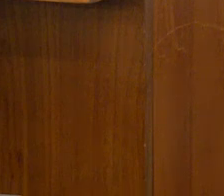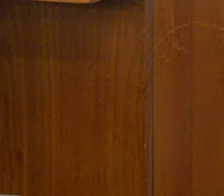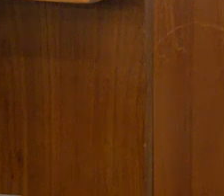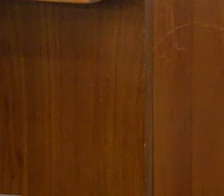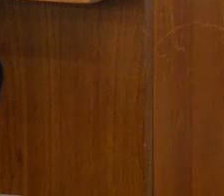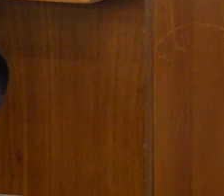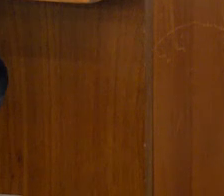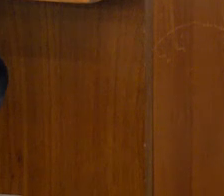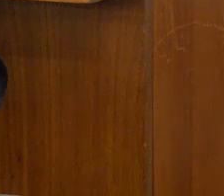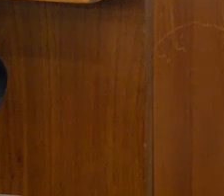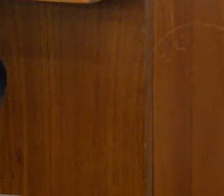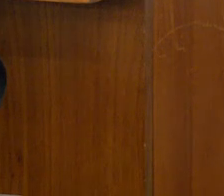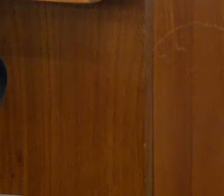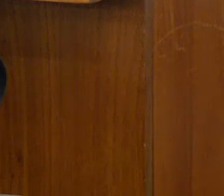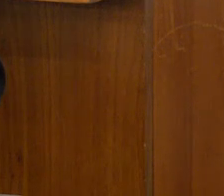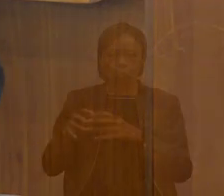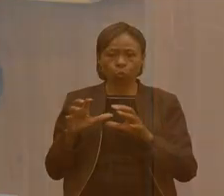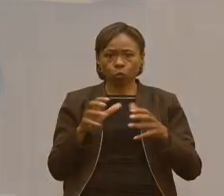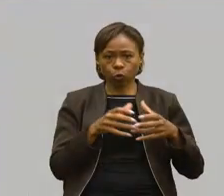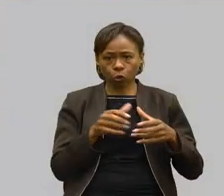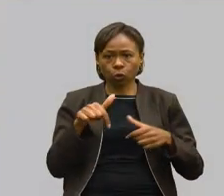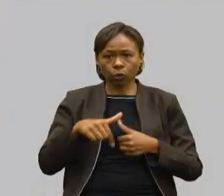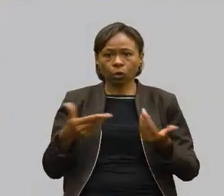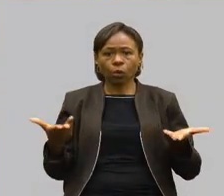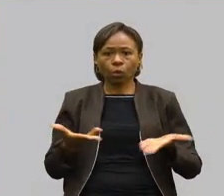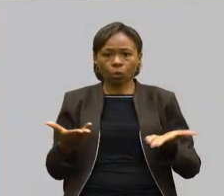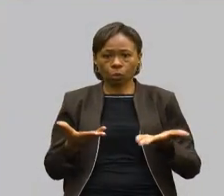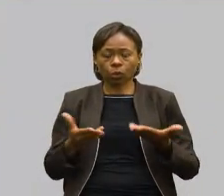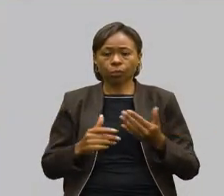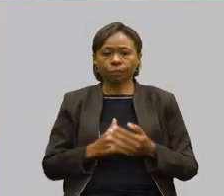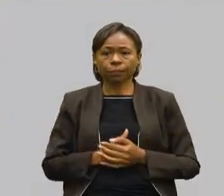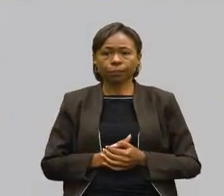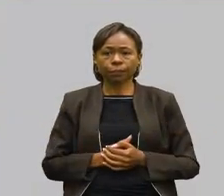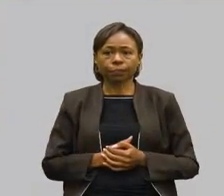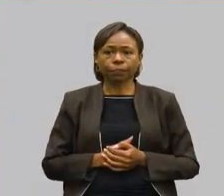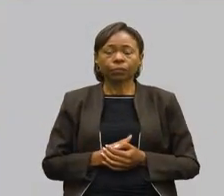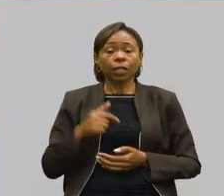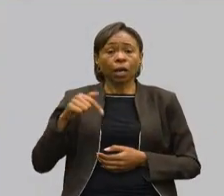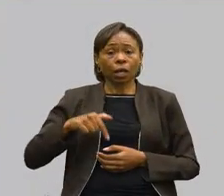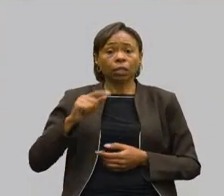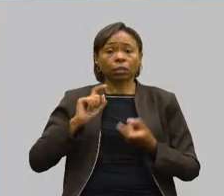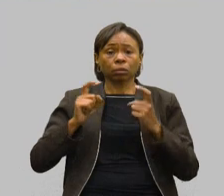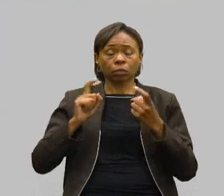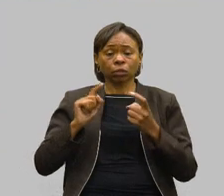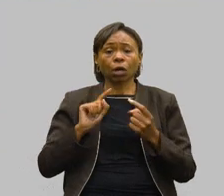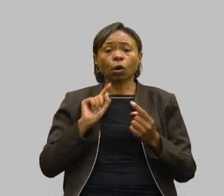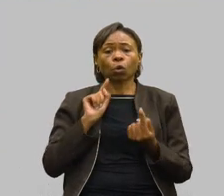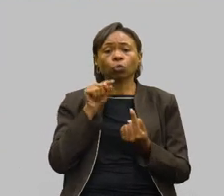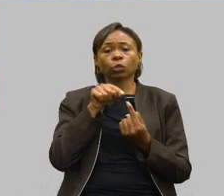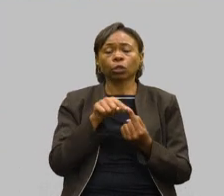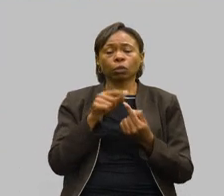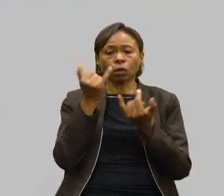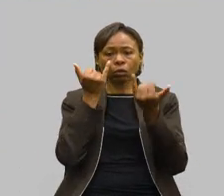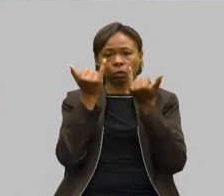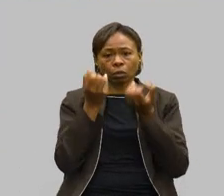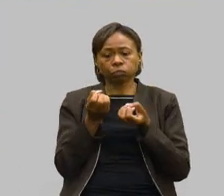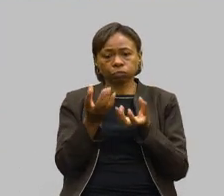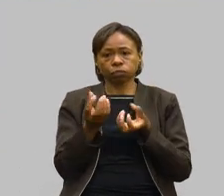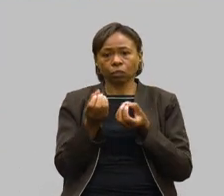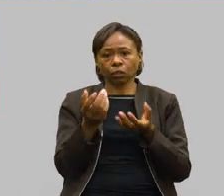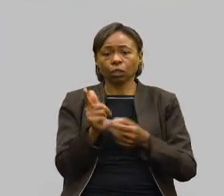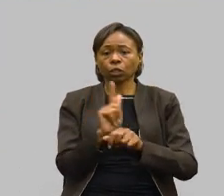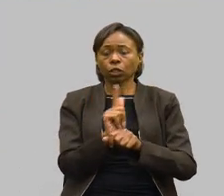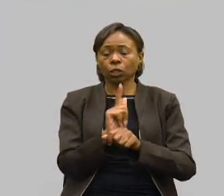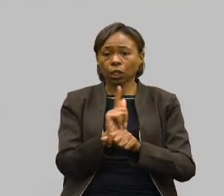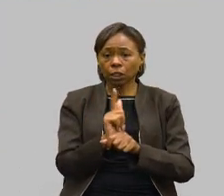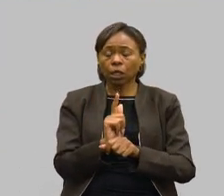reunião conjunta dessas comissões nessa sessão legislativa. Essa reunião se destina a prestar informações sobre a gestão da Secretaria